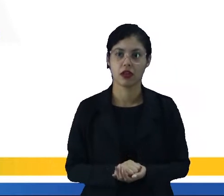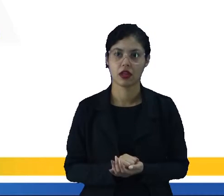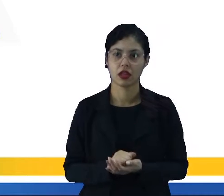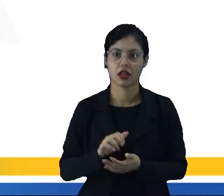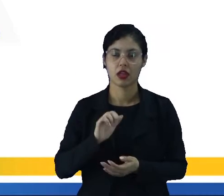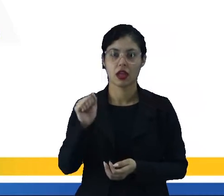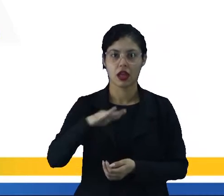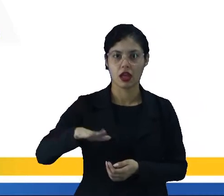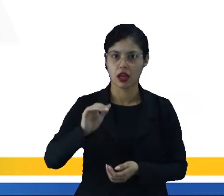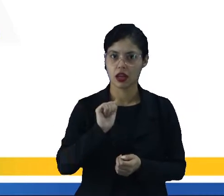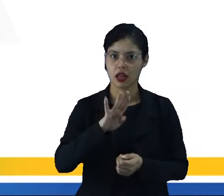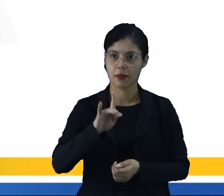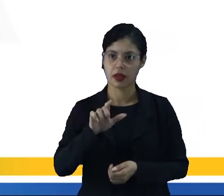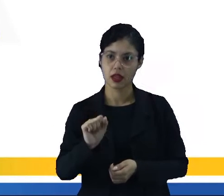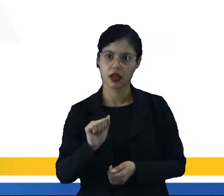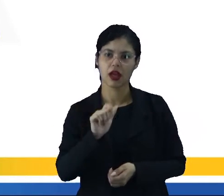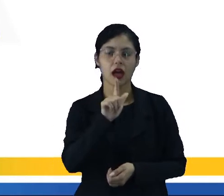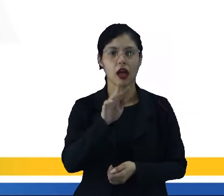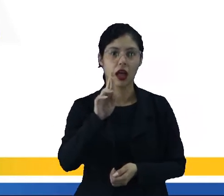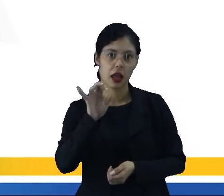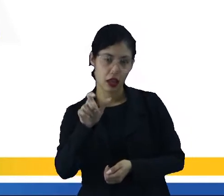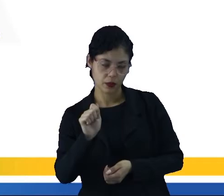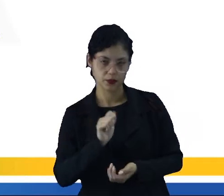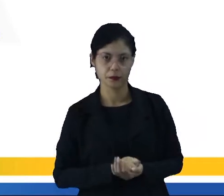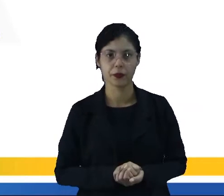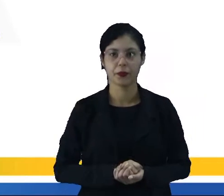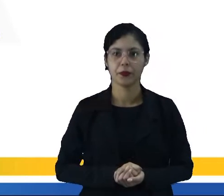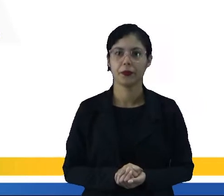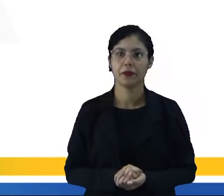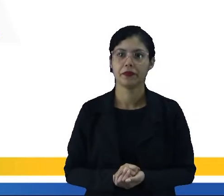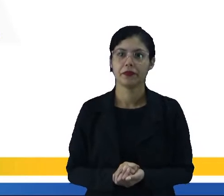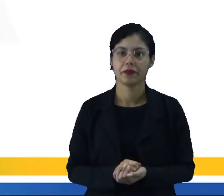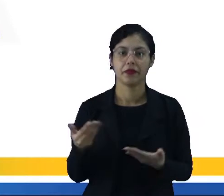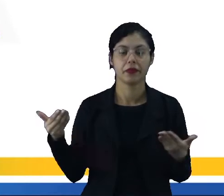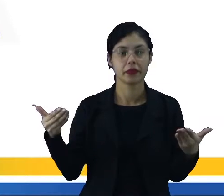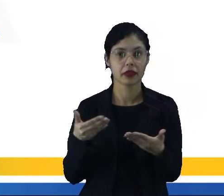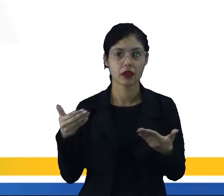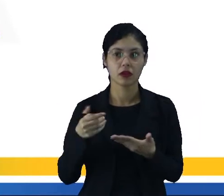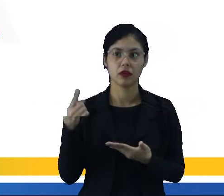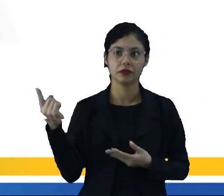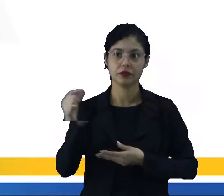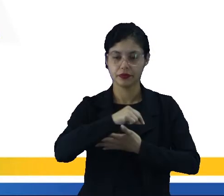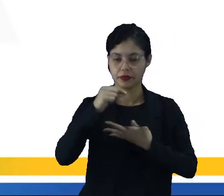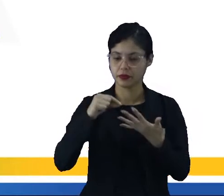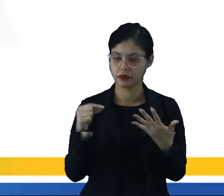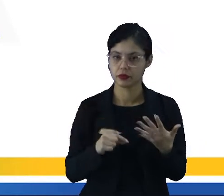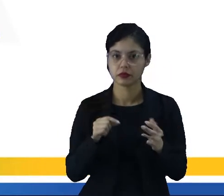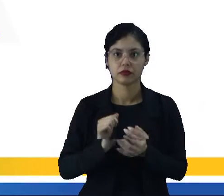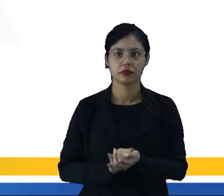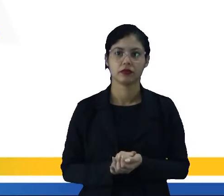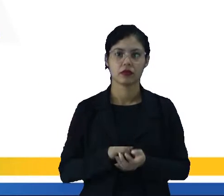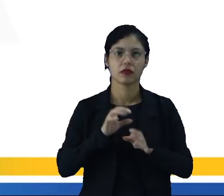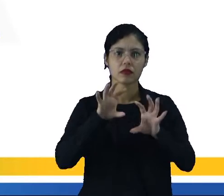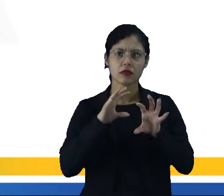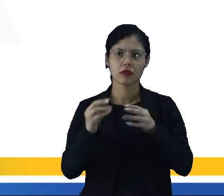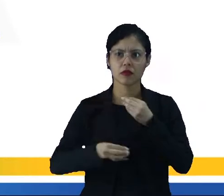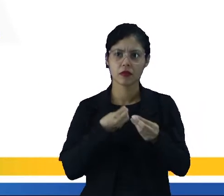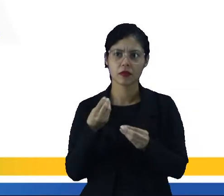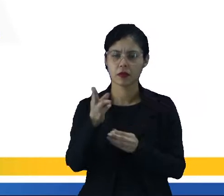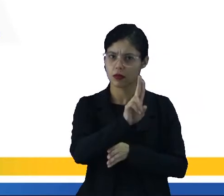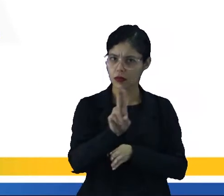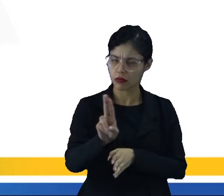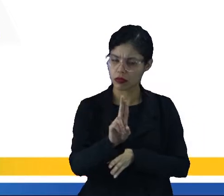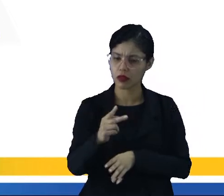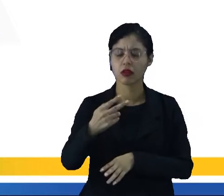área da base que que a l área lateral vamos lá agora para tipos de pirâmides do mesmo modo como nomeamos